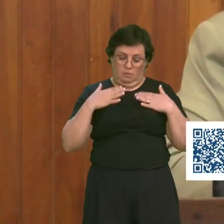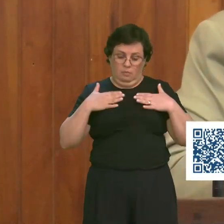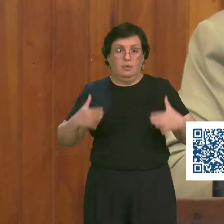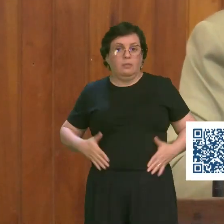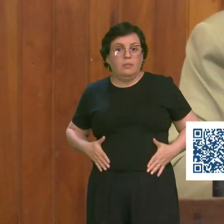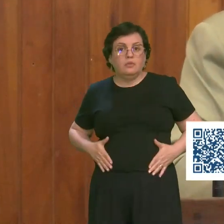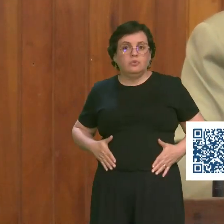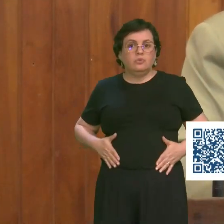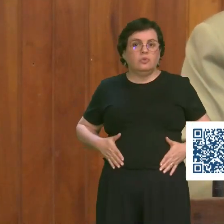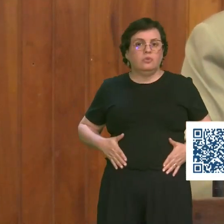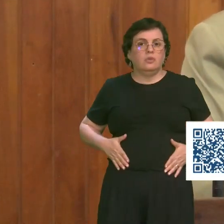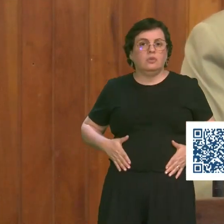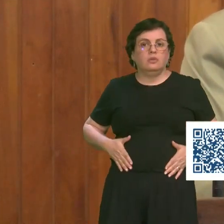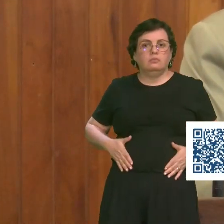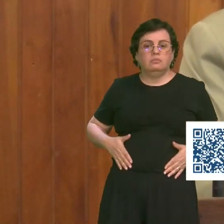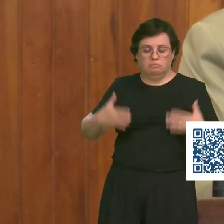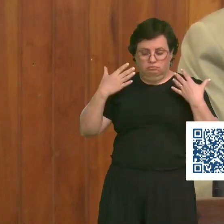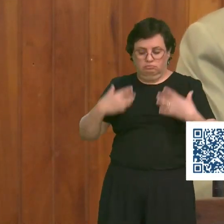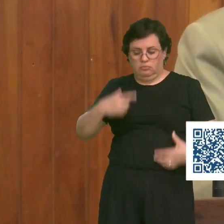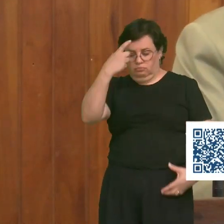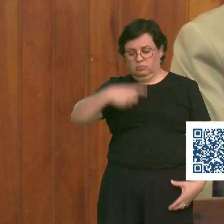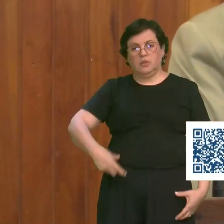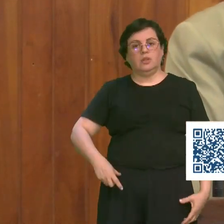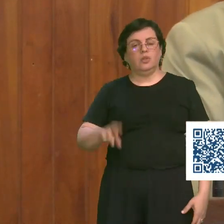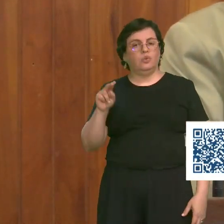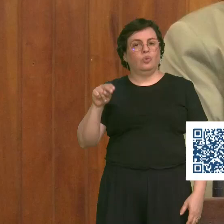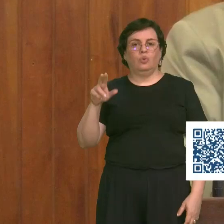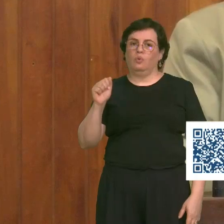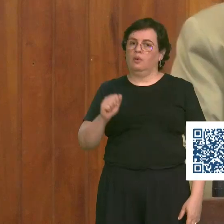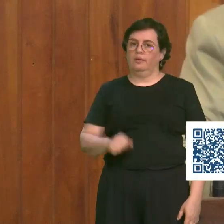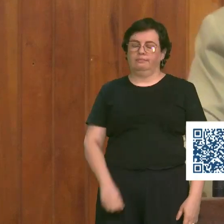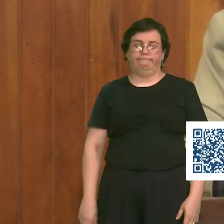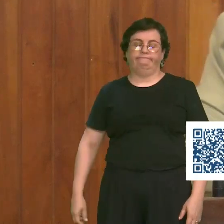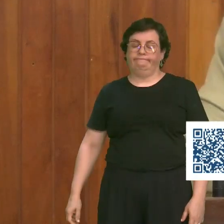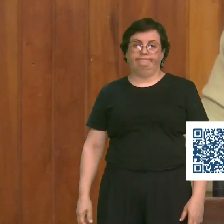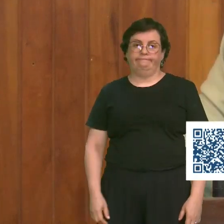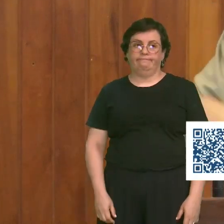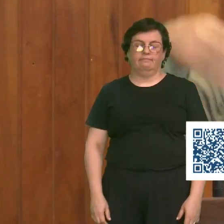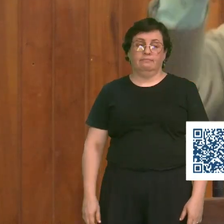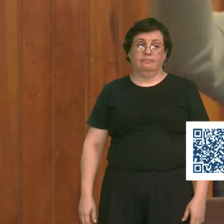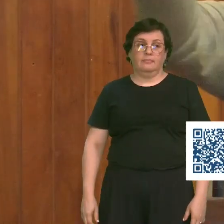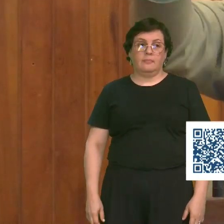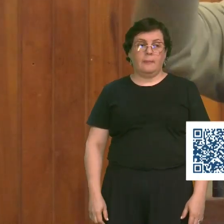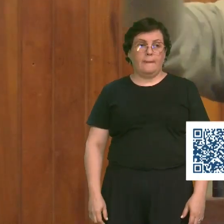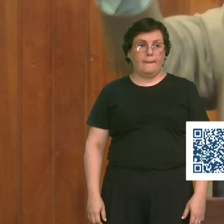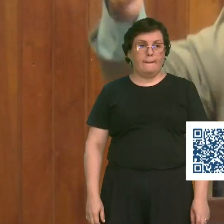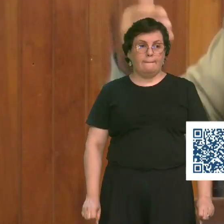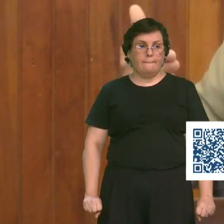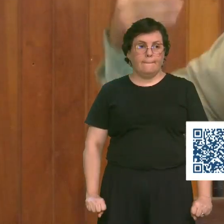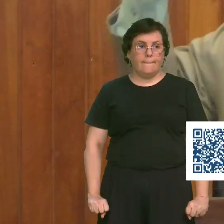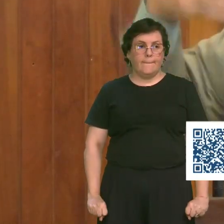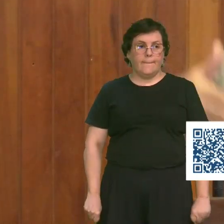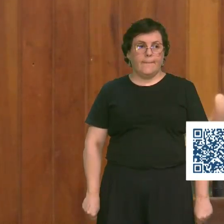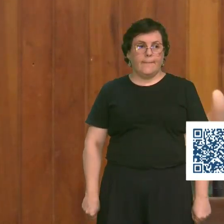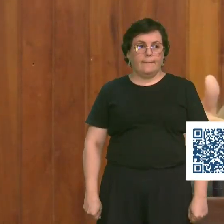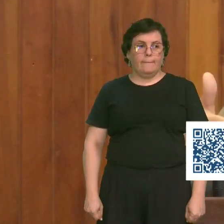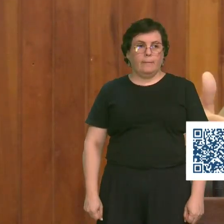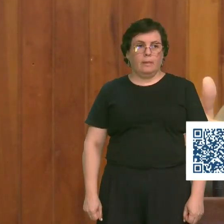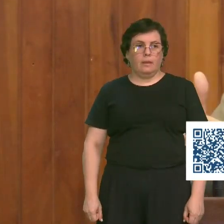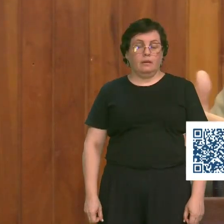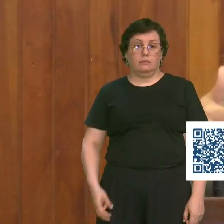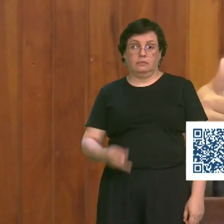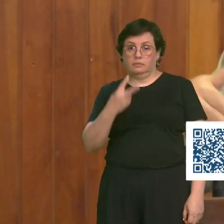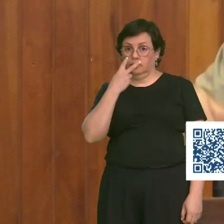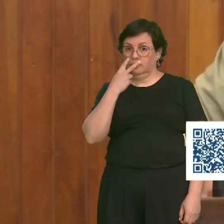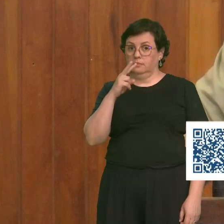física nunca fui nunca fui ameaçado e presenciei